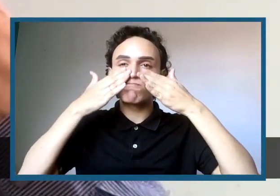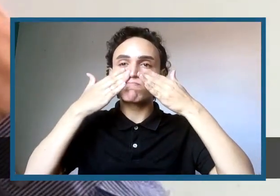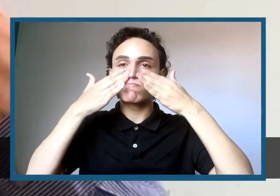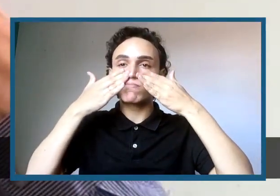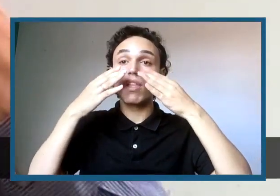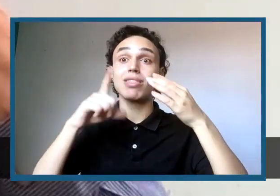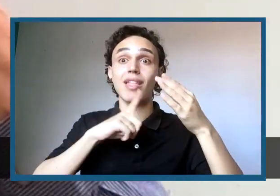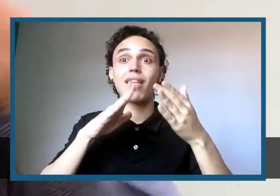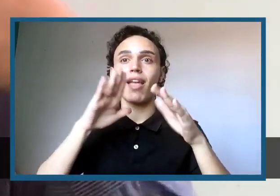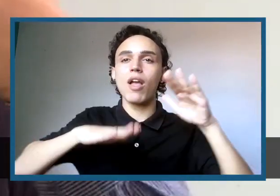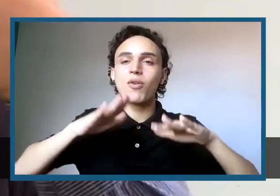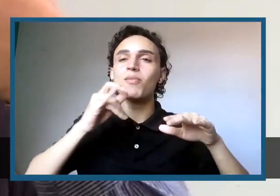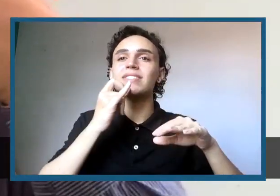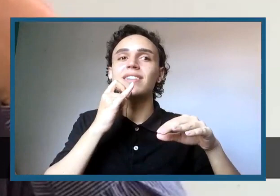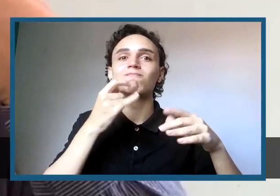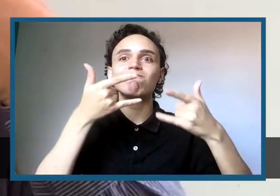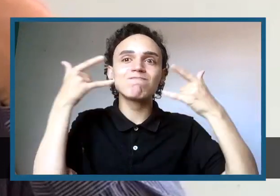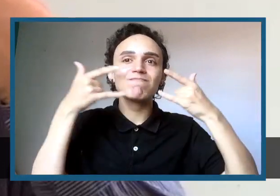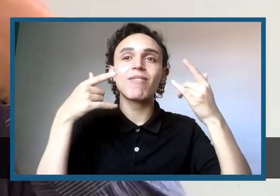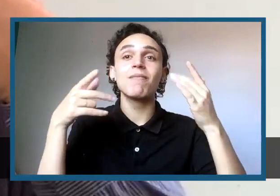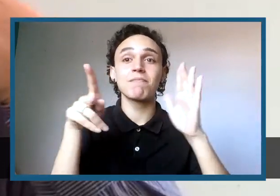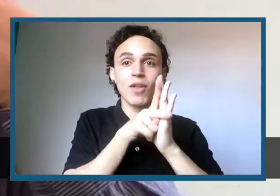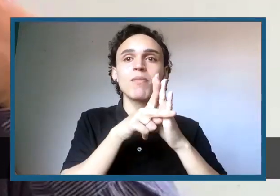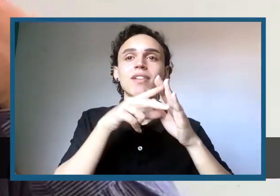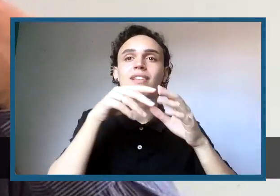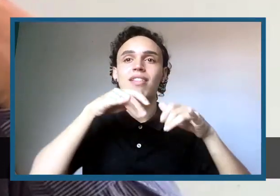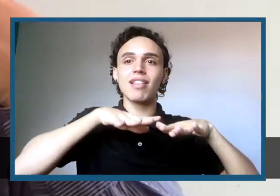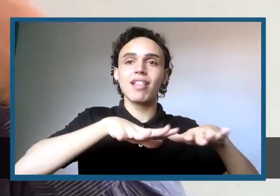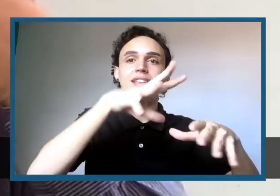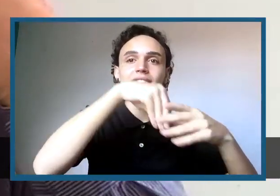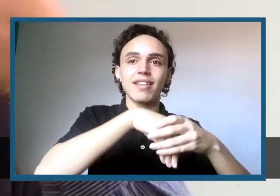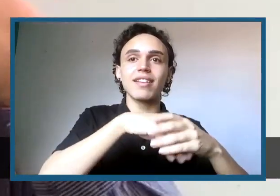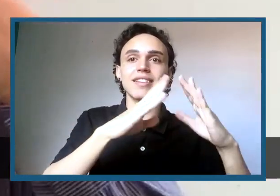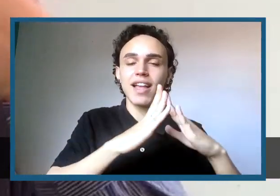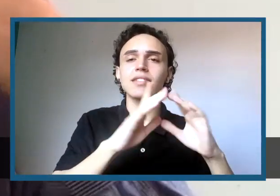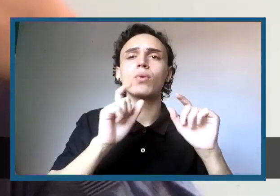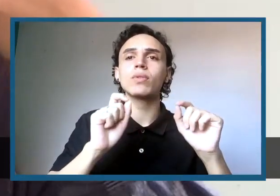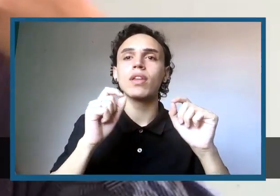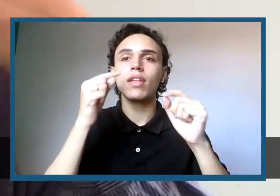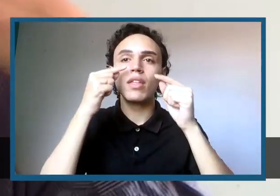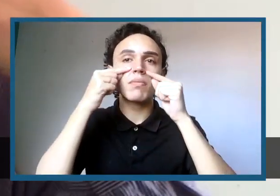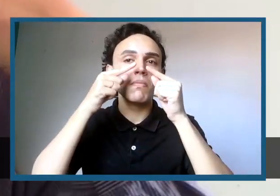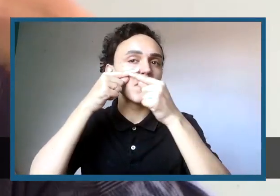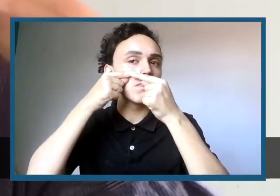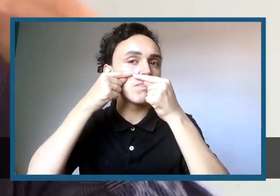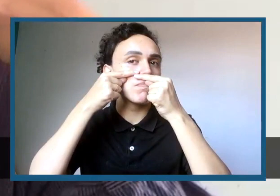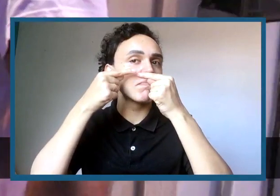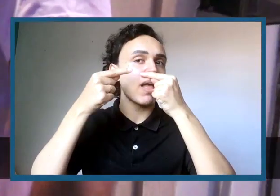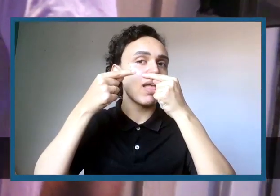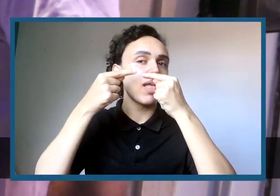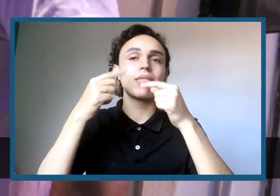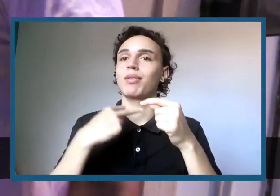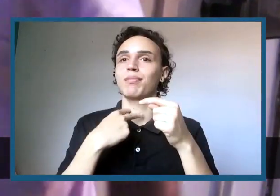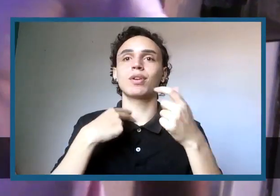buraco entre a máscara e as laterais do nariz. Então, a pessoa tem que moldar a máscara para que ela fique grudadinha no rosto.